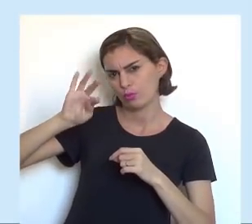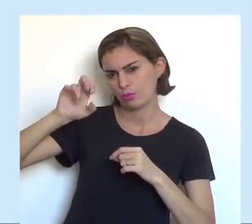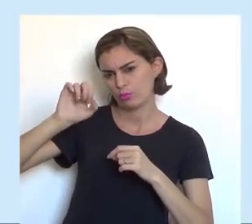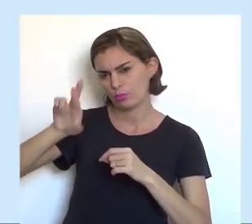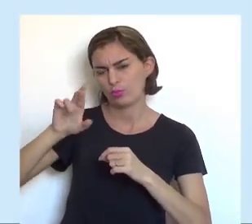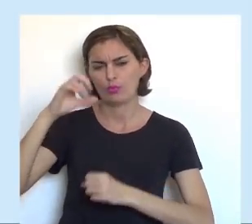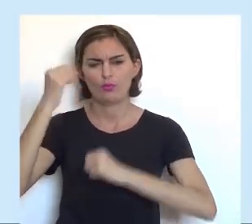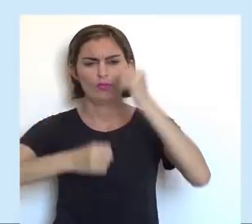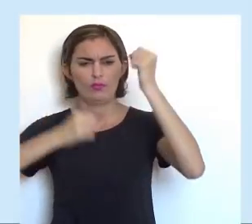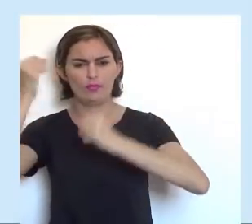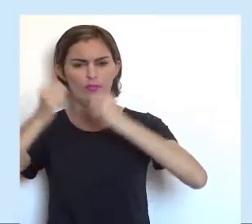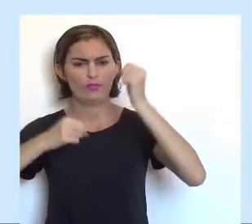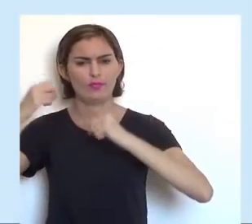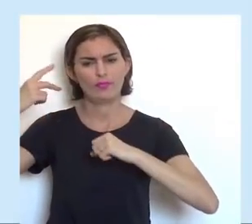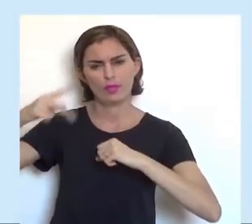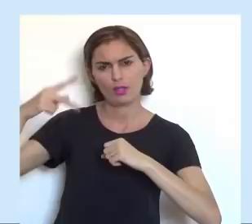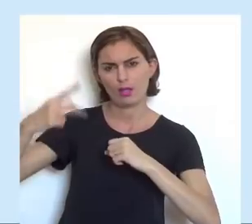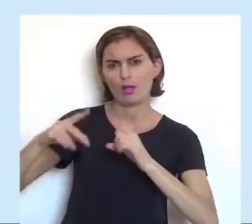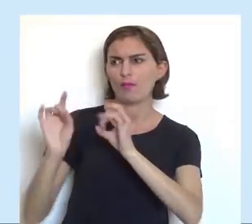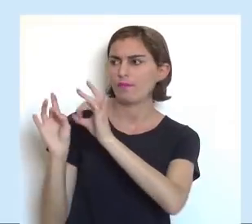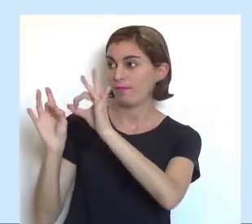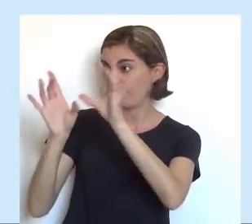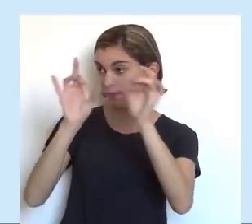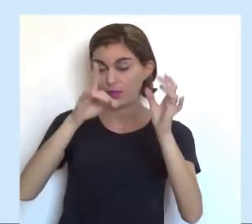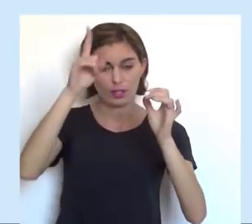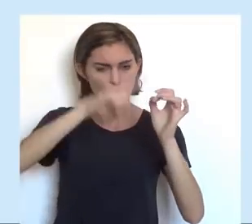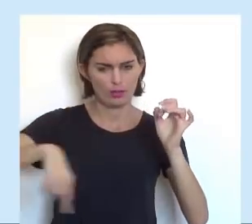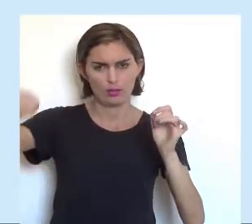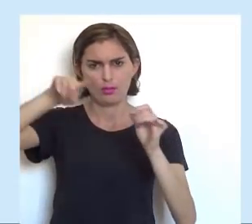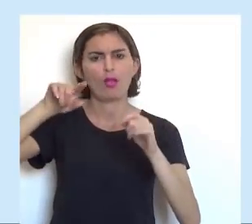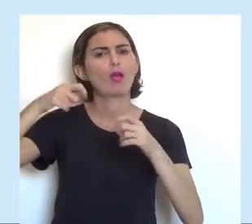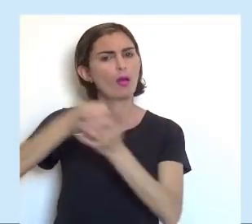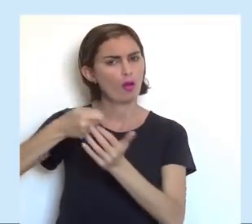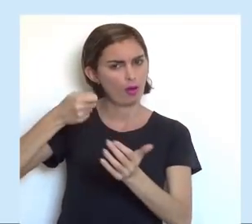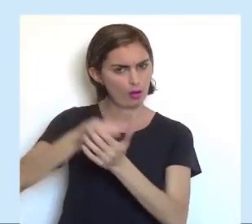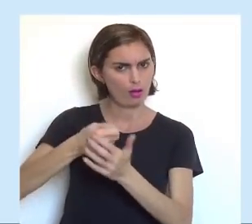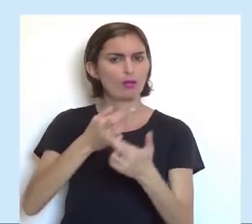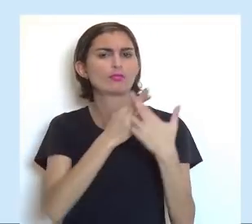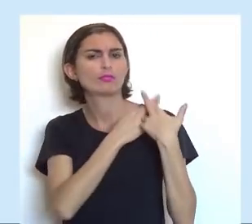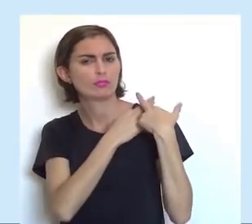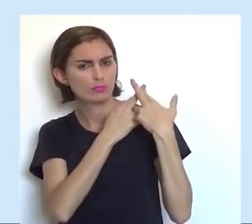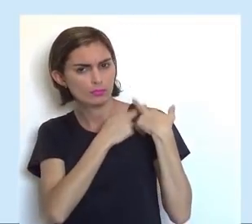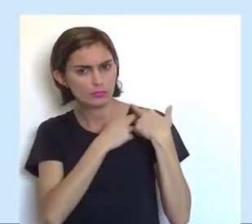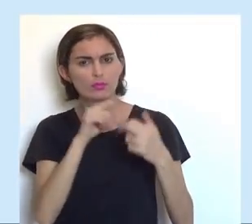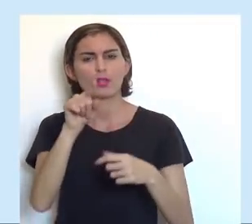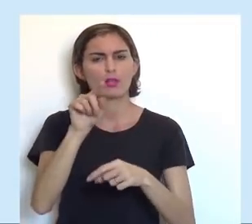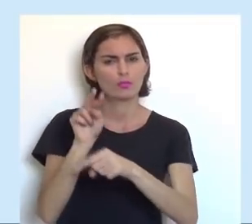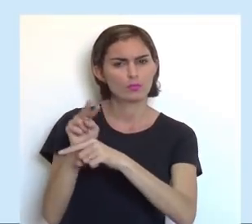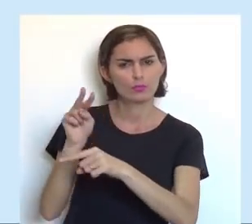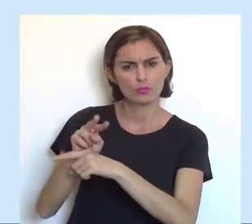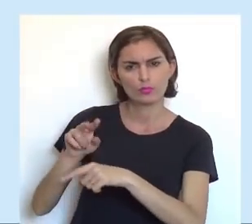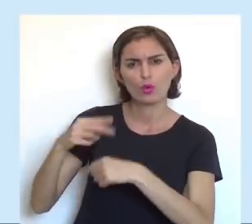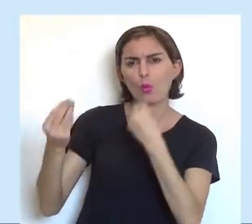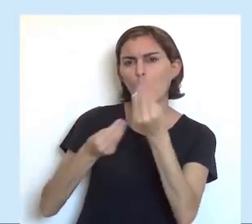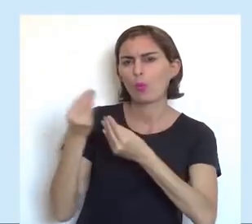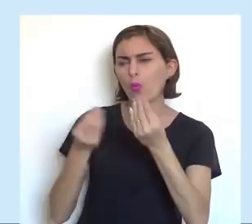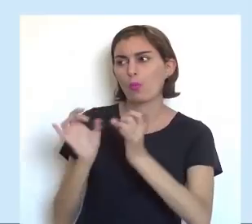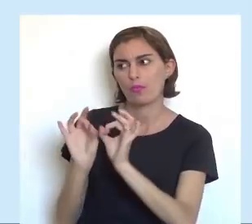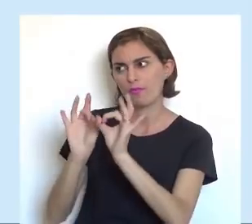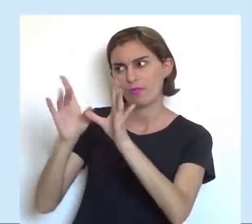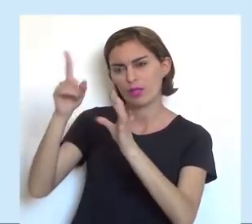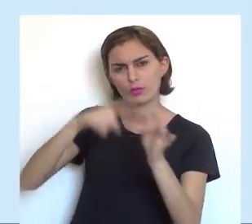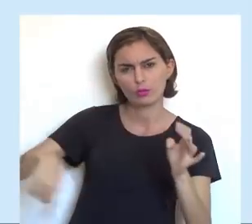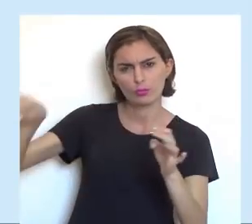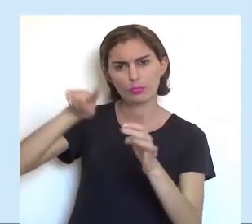o fabricante, aquele que importa o pneu, ele deve ser responsável pelo seu ciclo. Ele vende